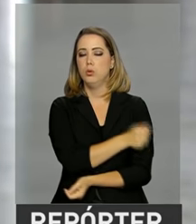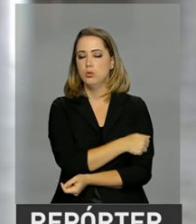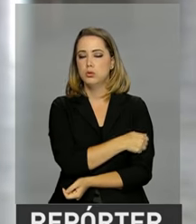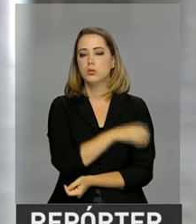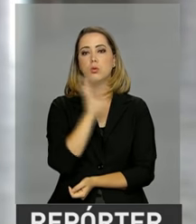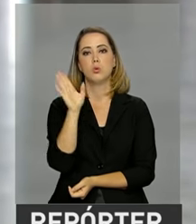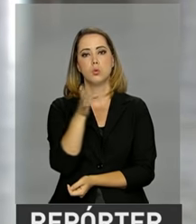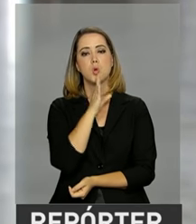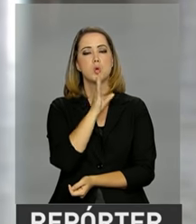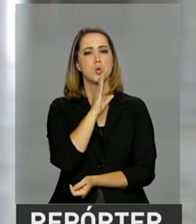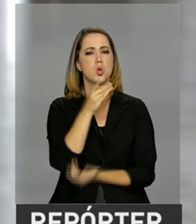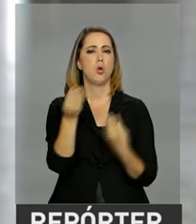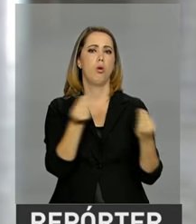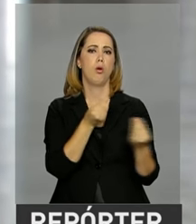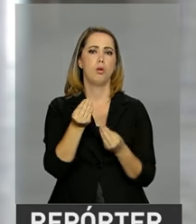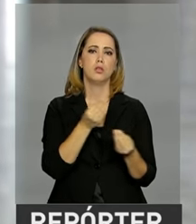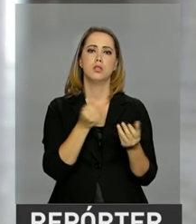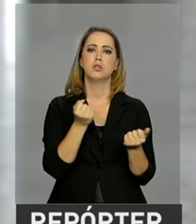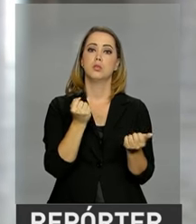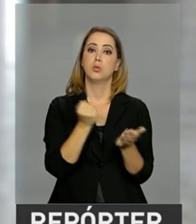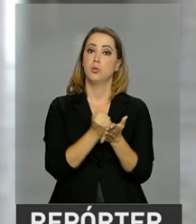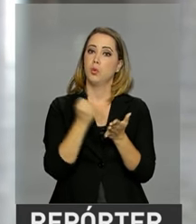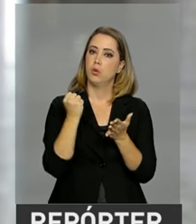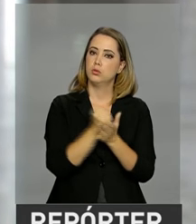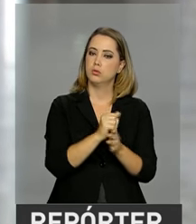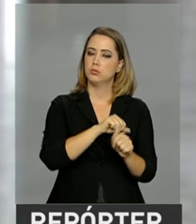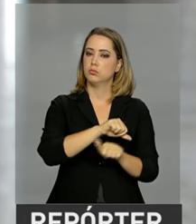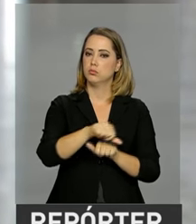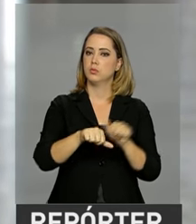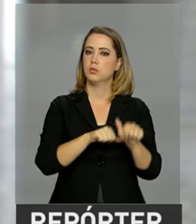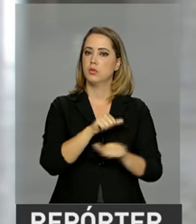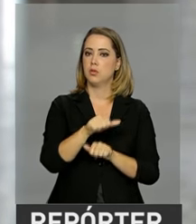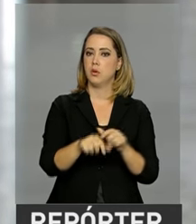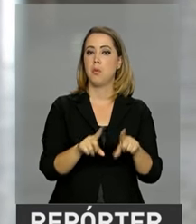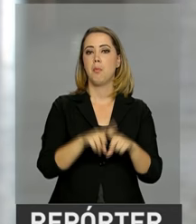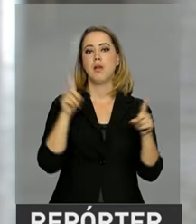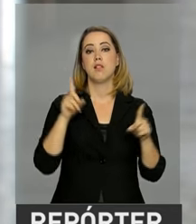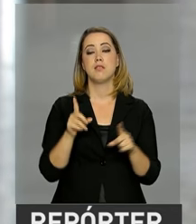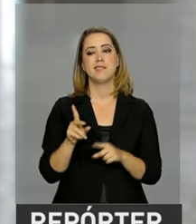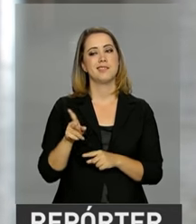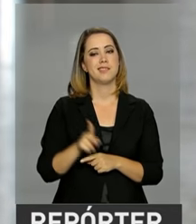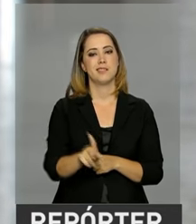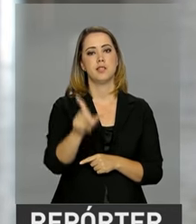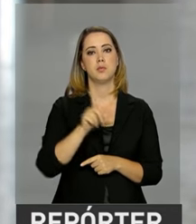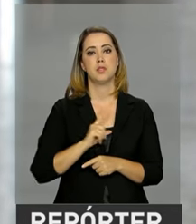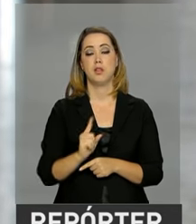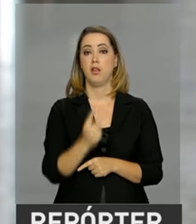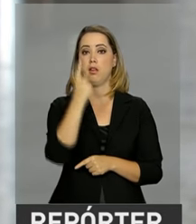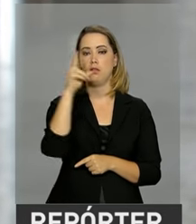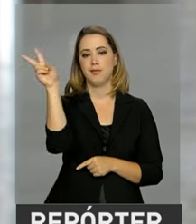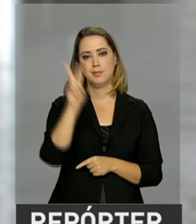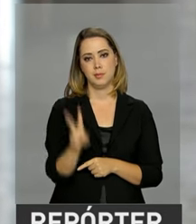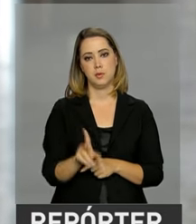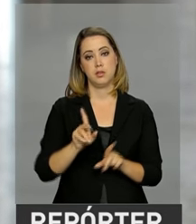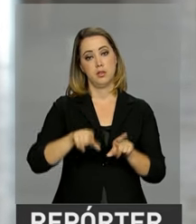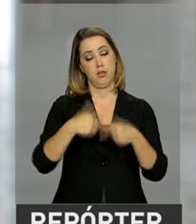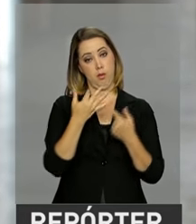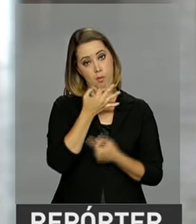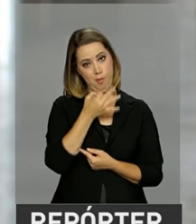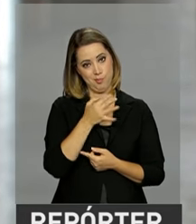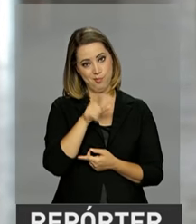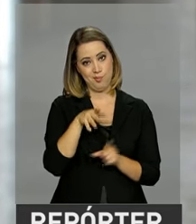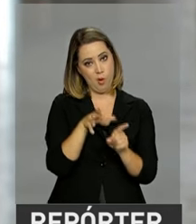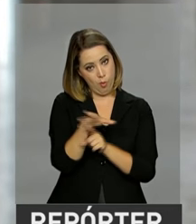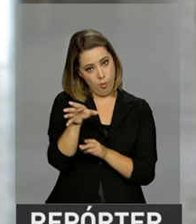familiarizados com essas renovações mas tem sempre aquele estudante que vai fazer a primeira renovação Então vai aí a dica